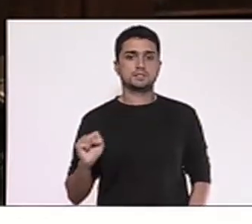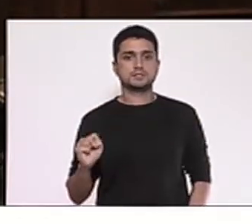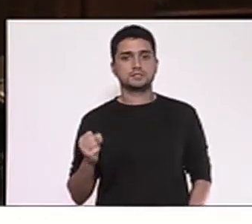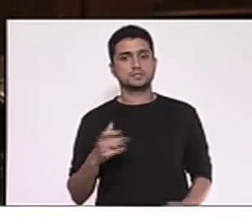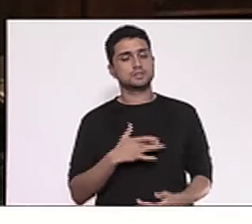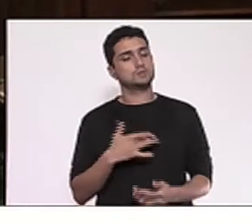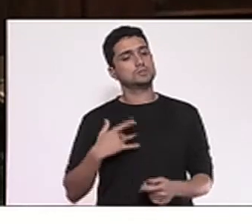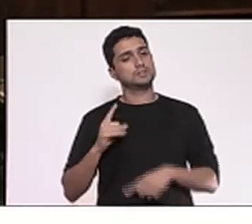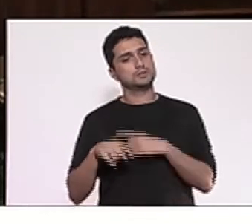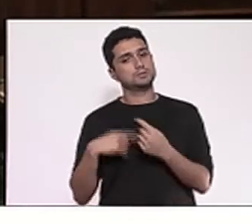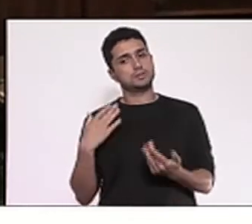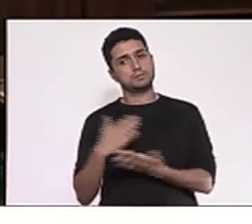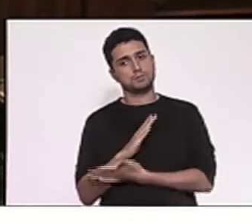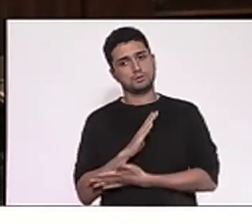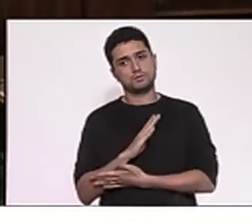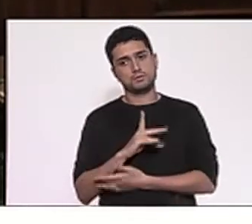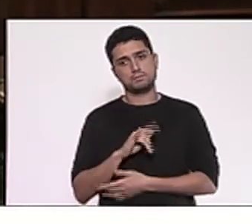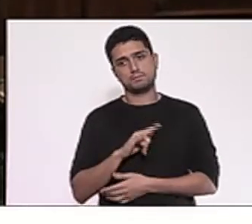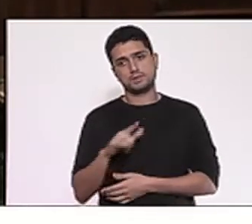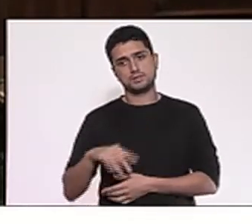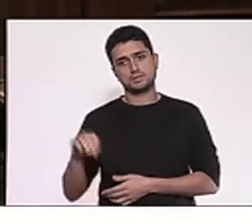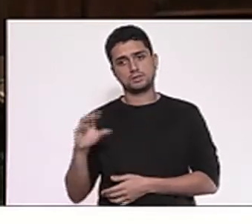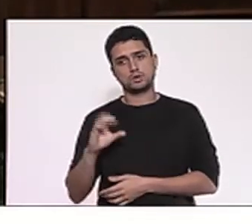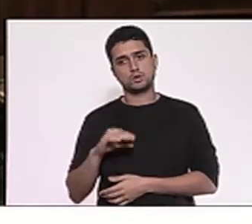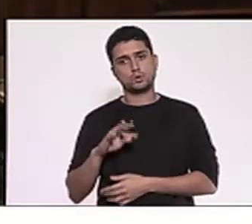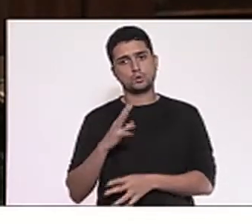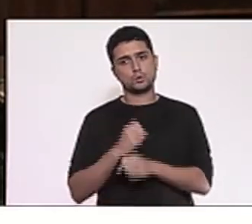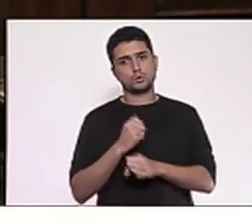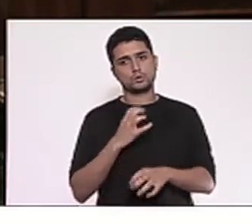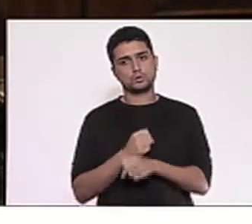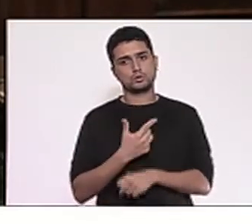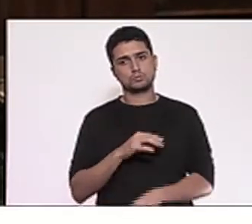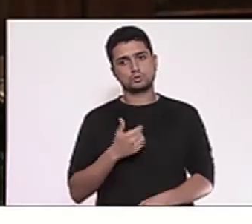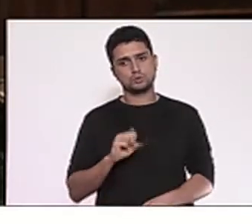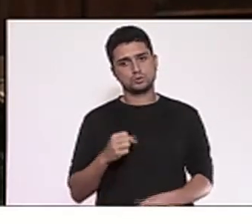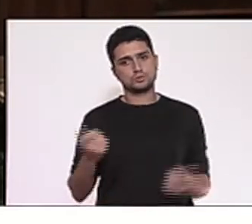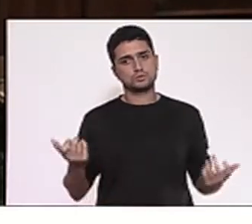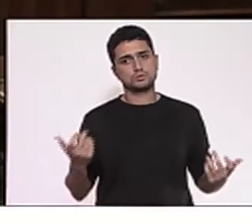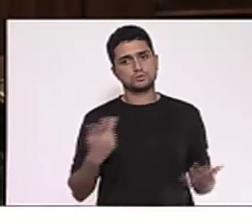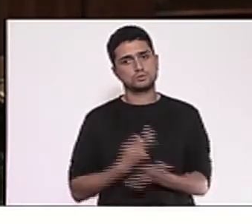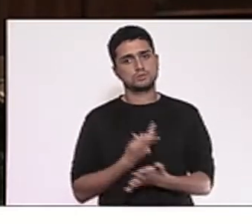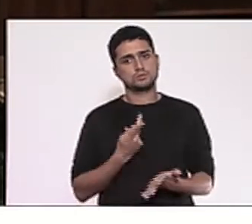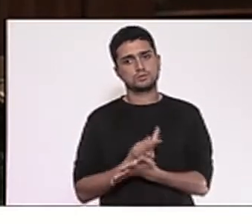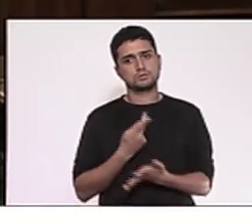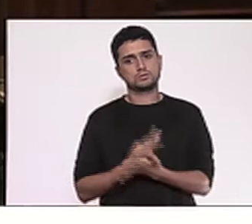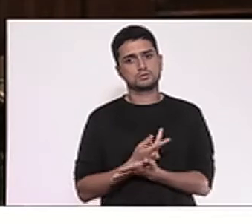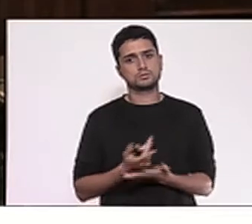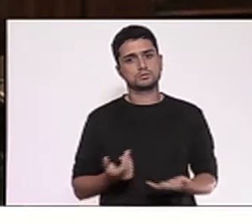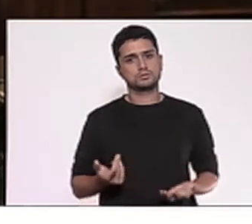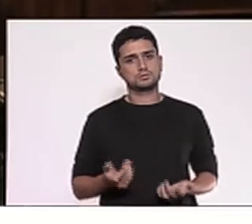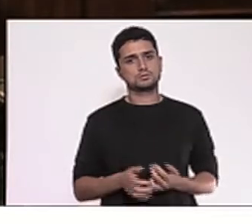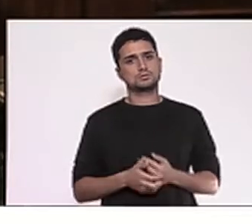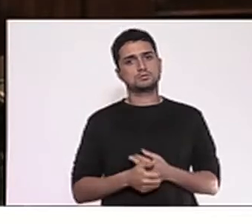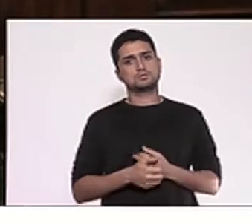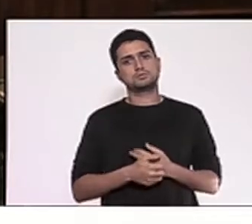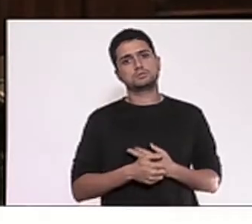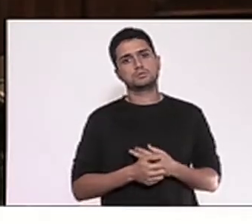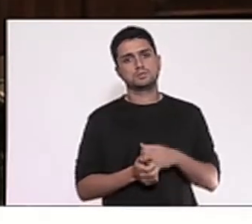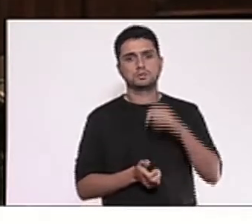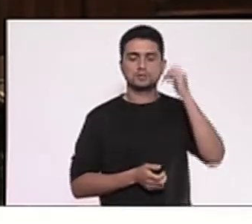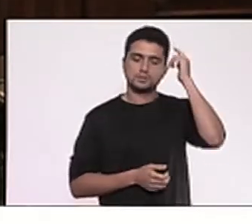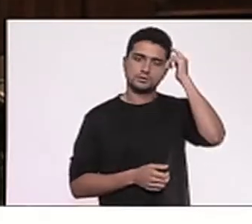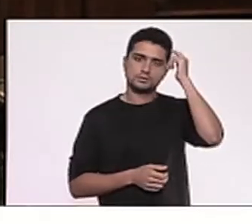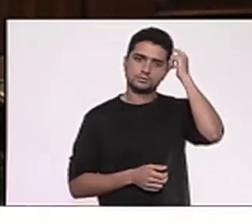as contas de Pezão de 2018 com essa grave impropriedade em relação ao mínimo constitucional.